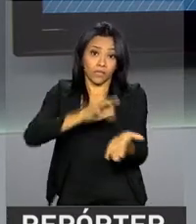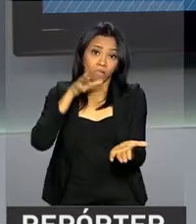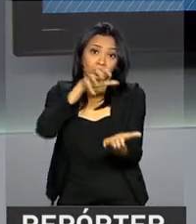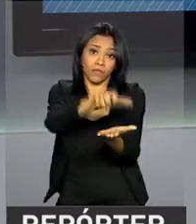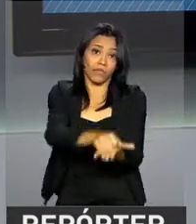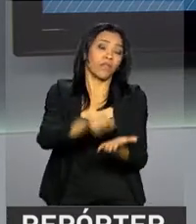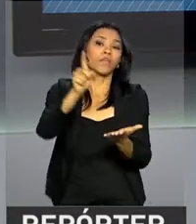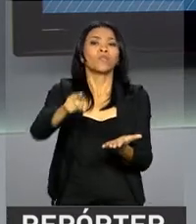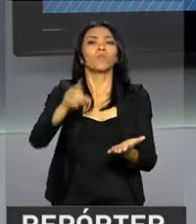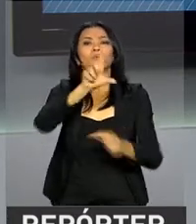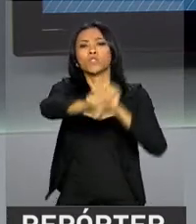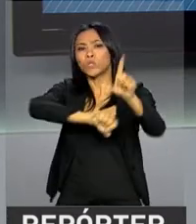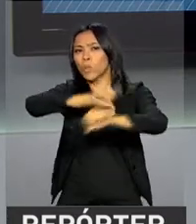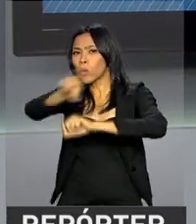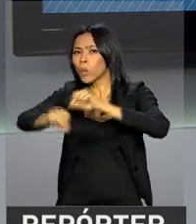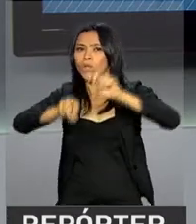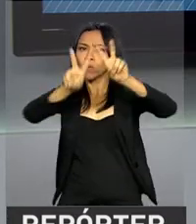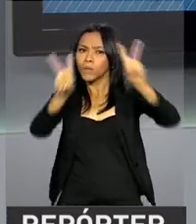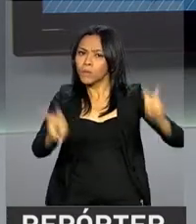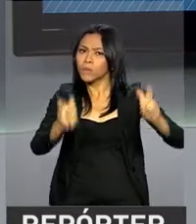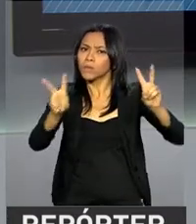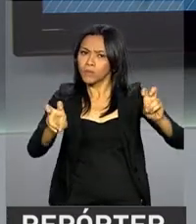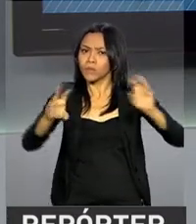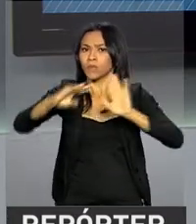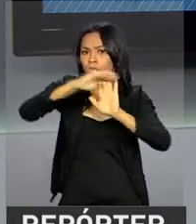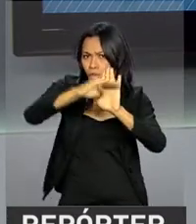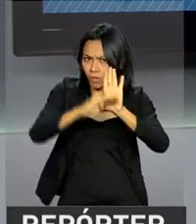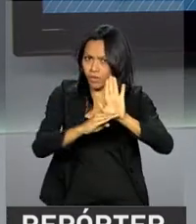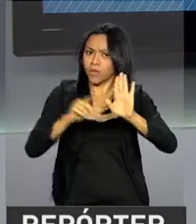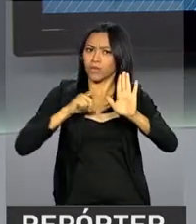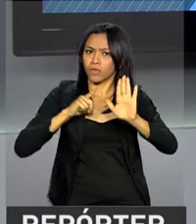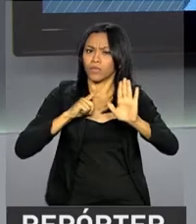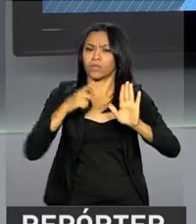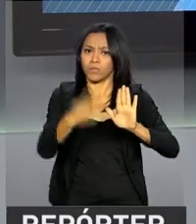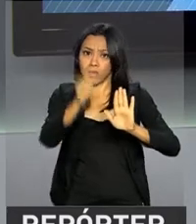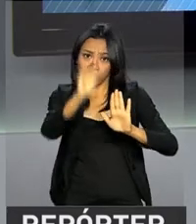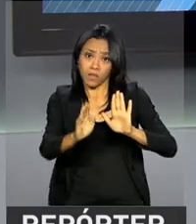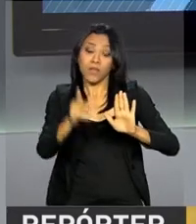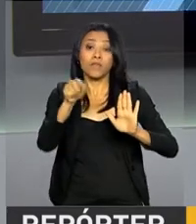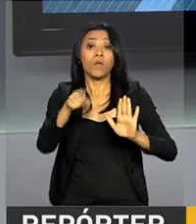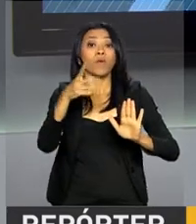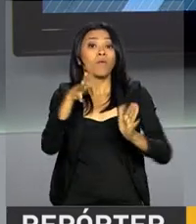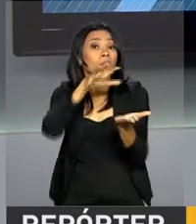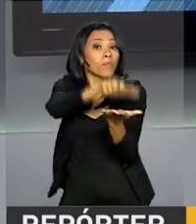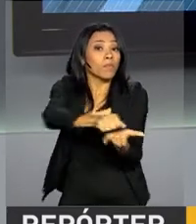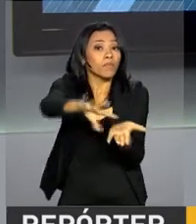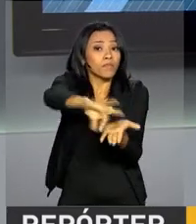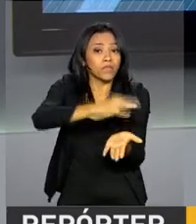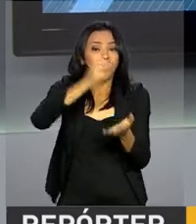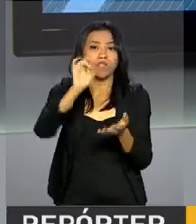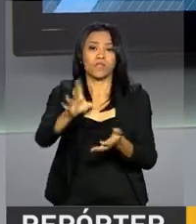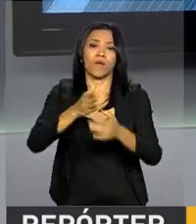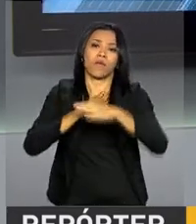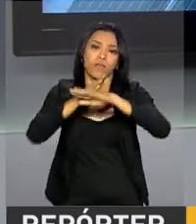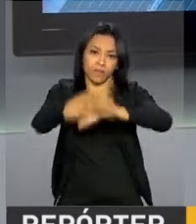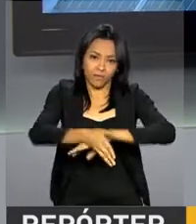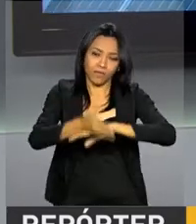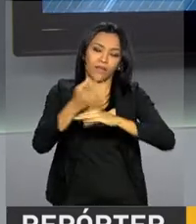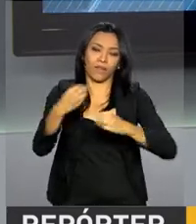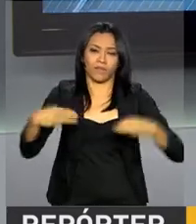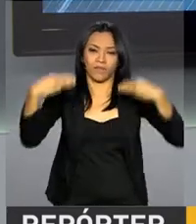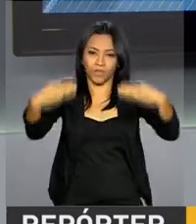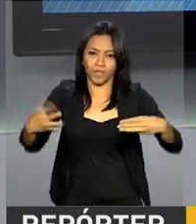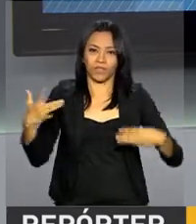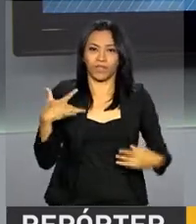processo seletivo, melhorando a segurança do paciente em larga escala no Brasil. Para se cadastrar, basta entrar no link disponível no portal